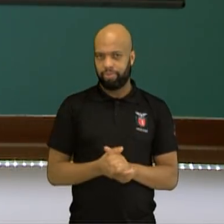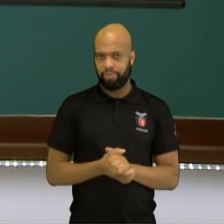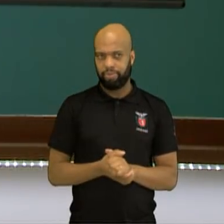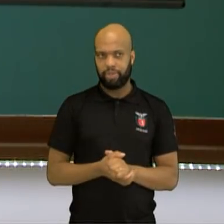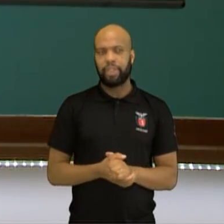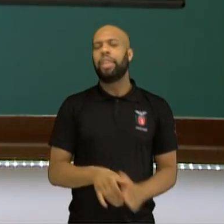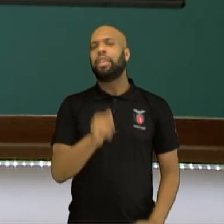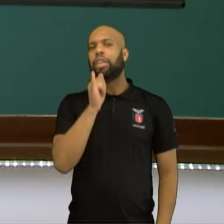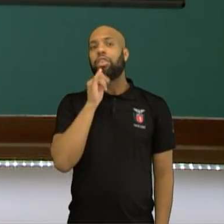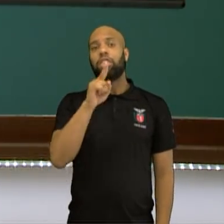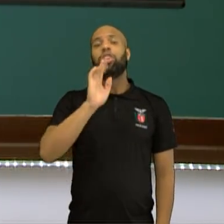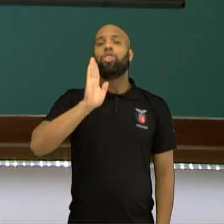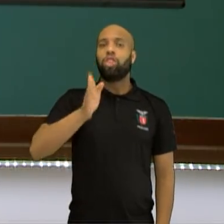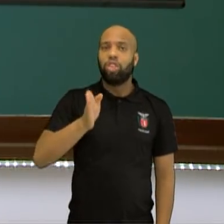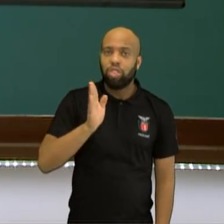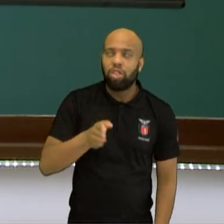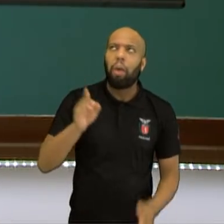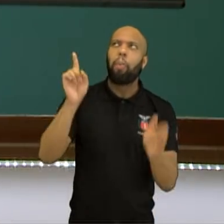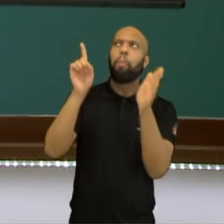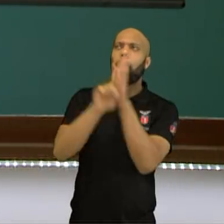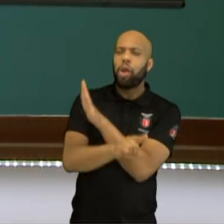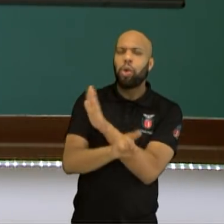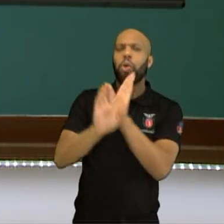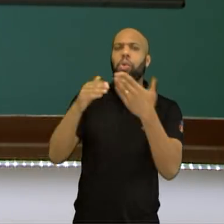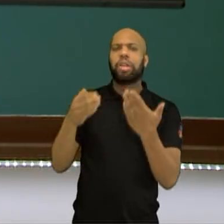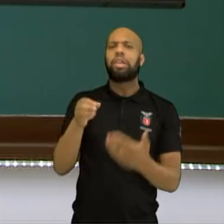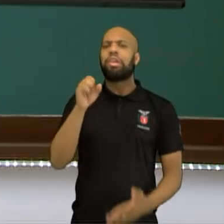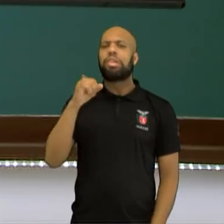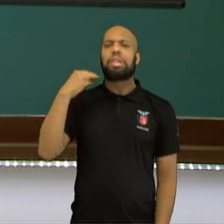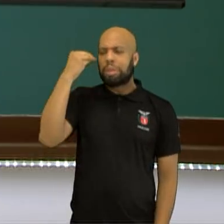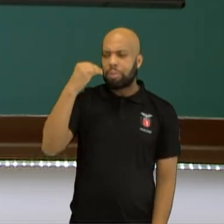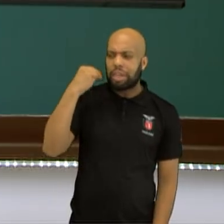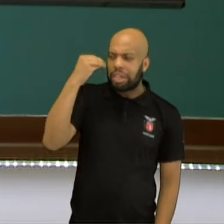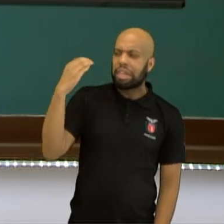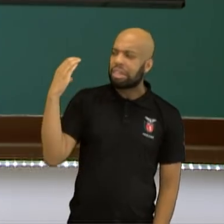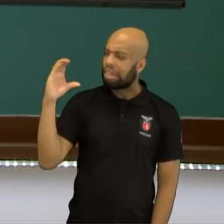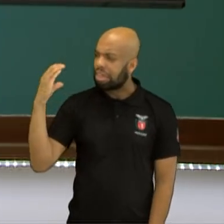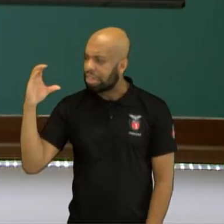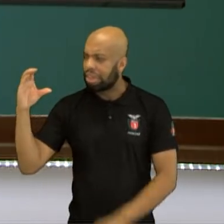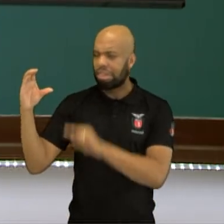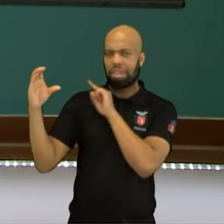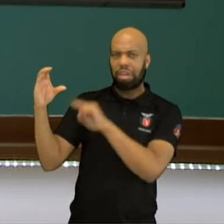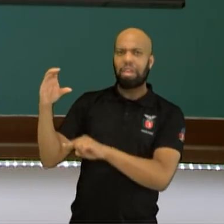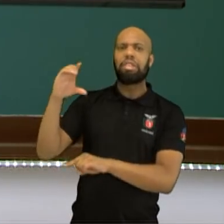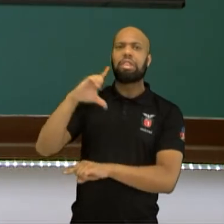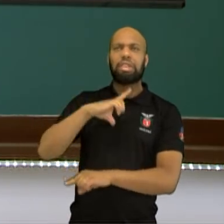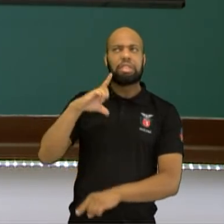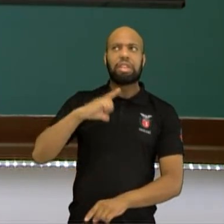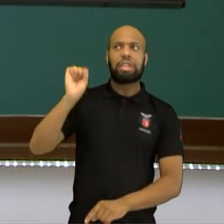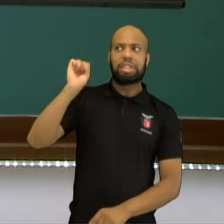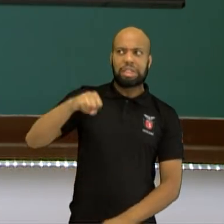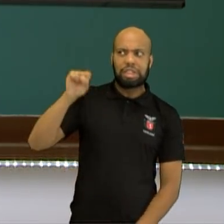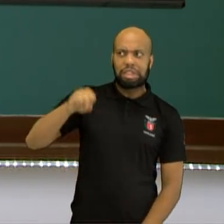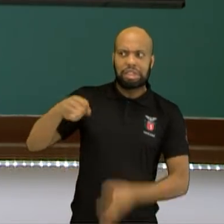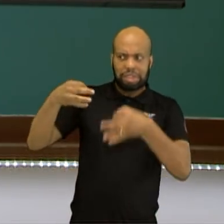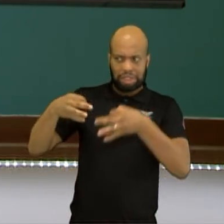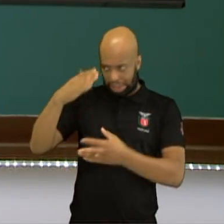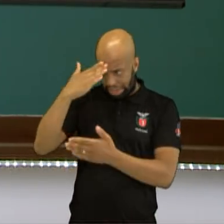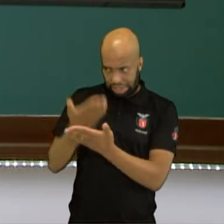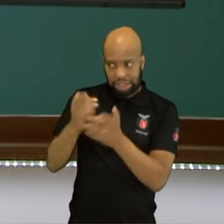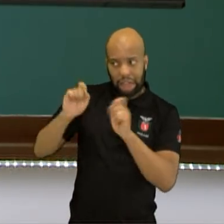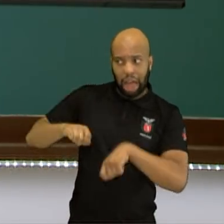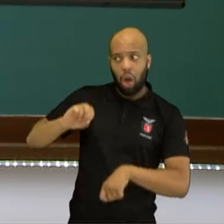colocou essas questões. Você já se perguntou se determinado experimento científico tem ou não credibilidade,